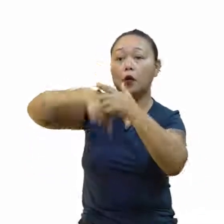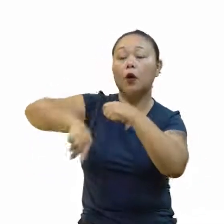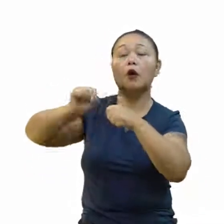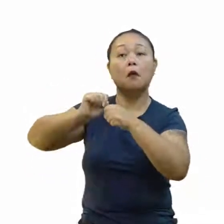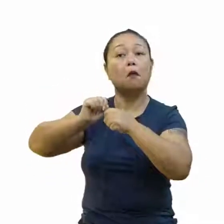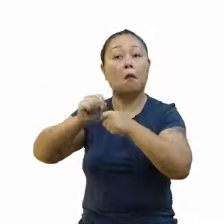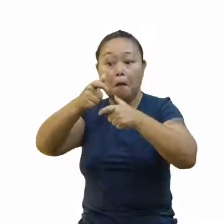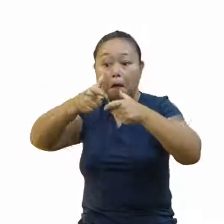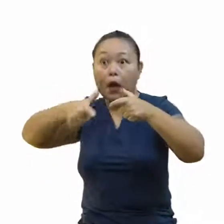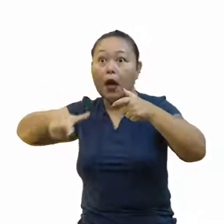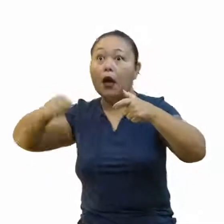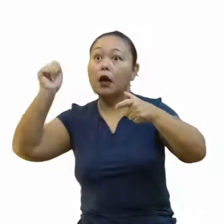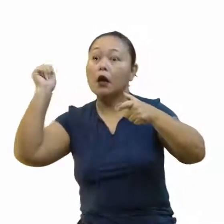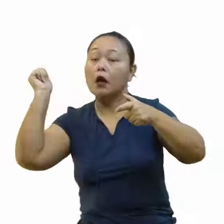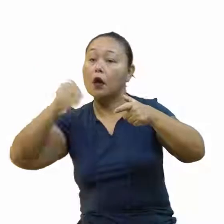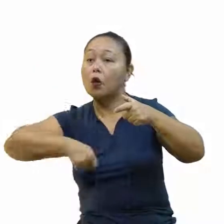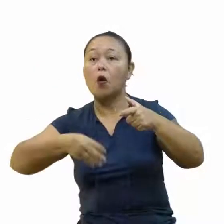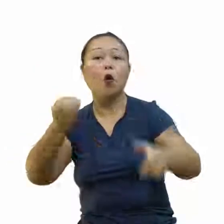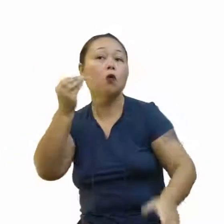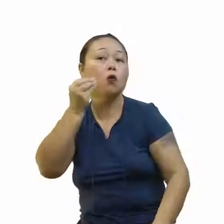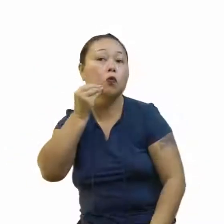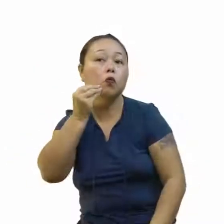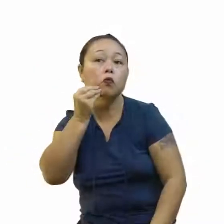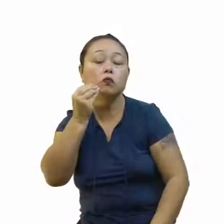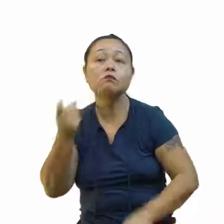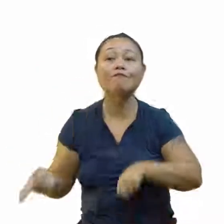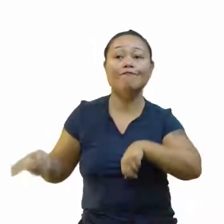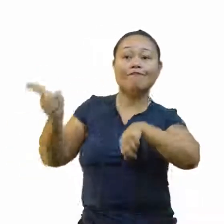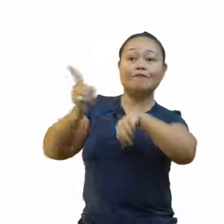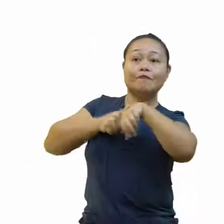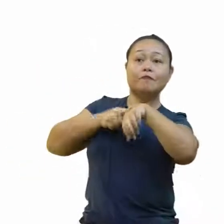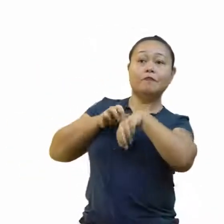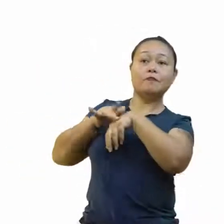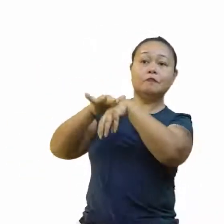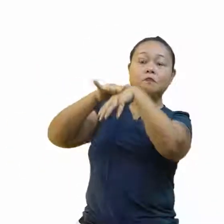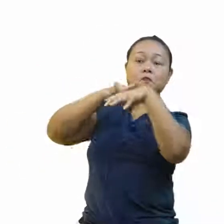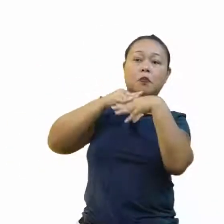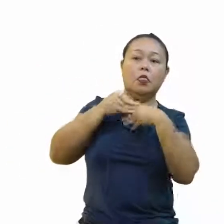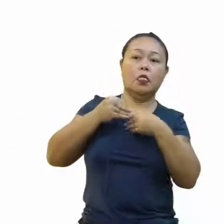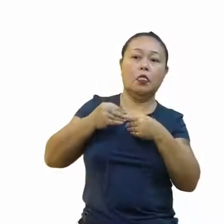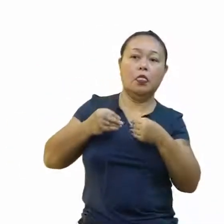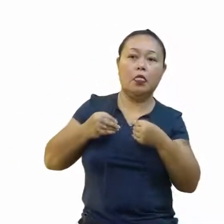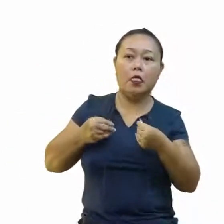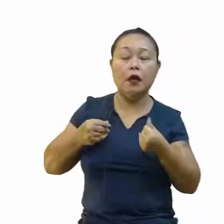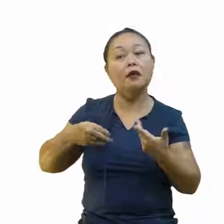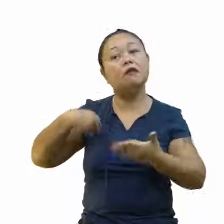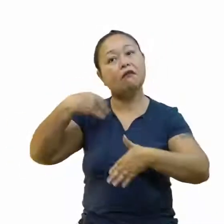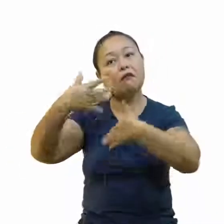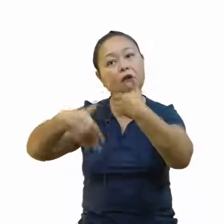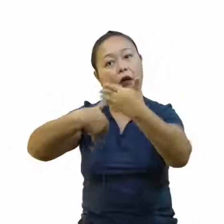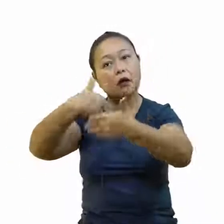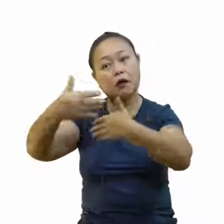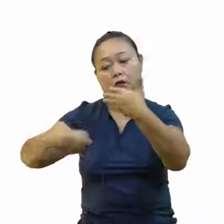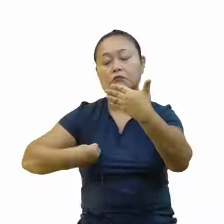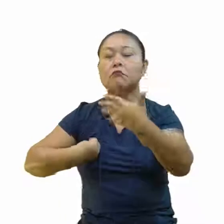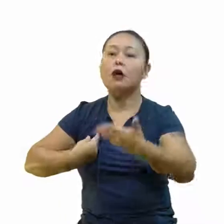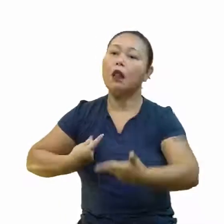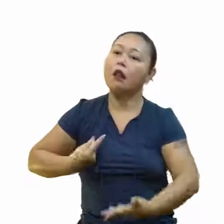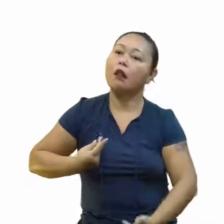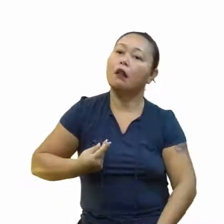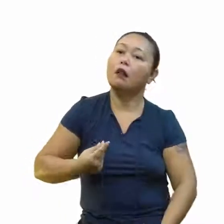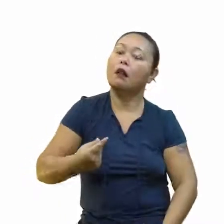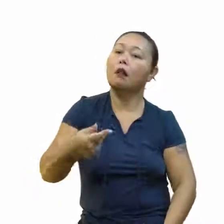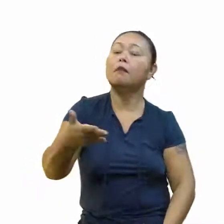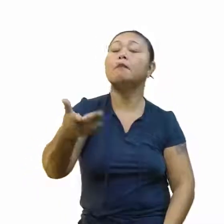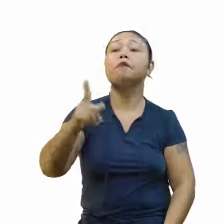suas chances de ter uma doença crônico-degenerativa e levar ela para toda a sua vida. Então, eu sempre digo para a gente fazer